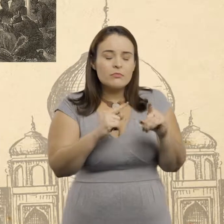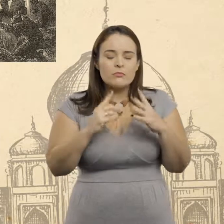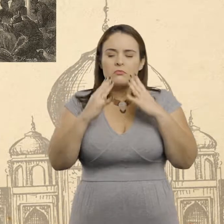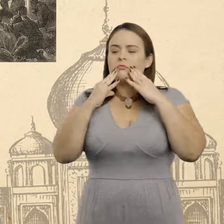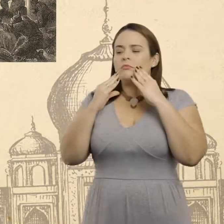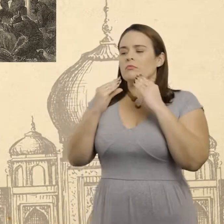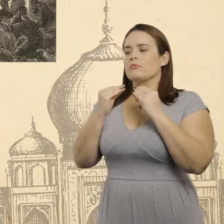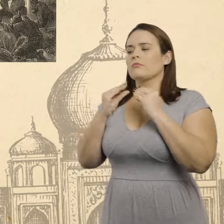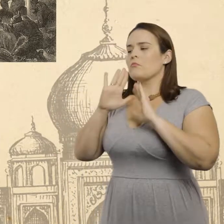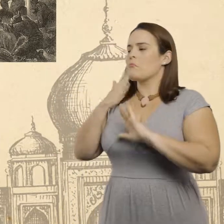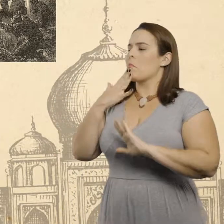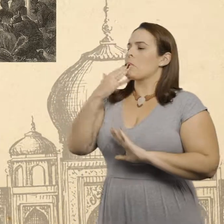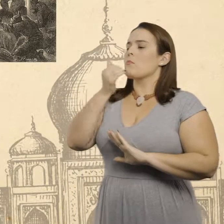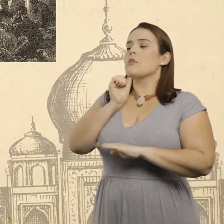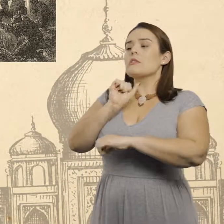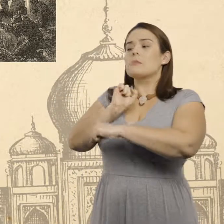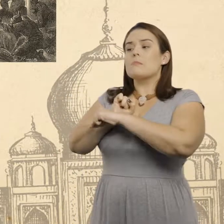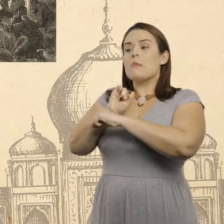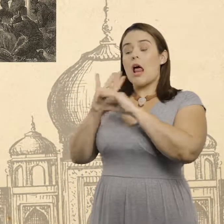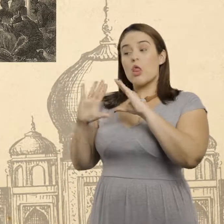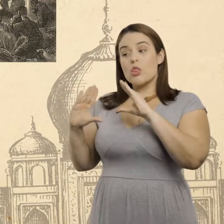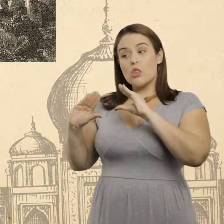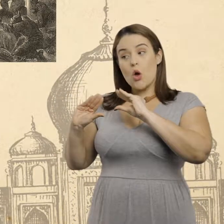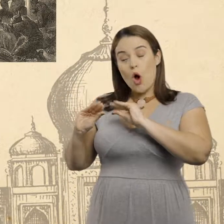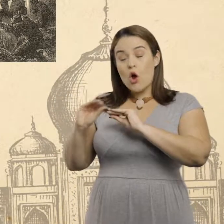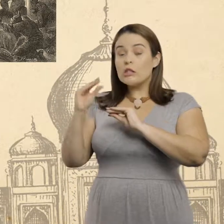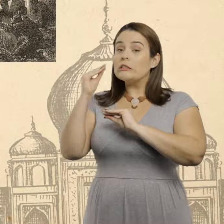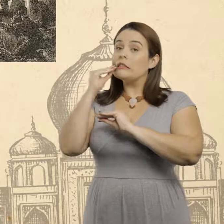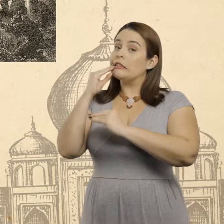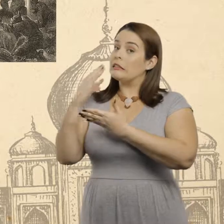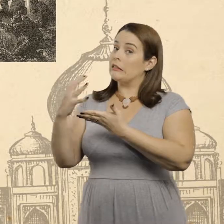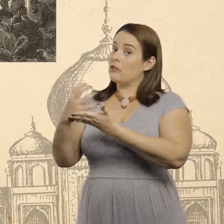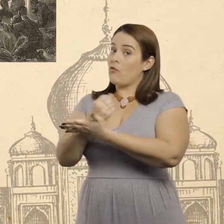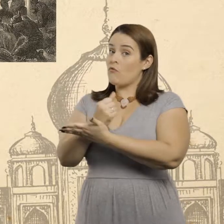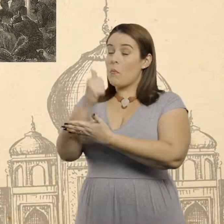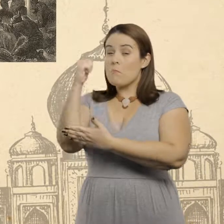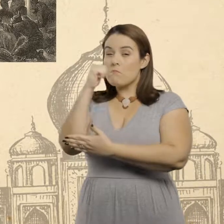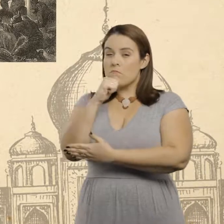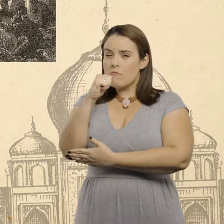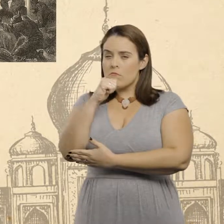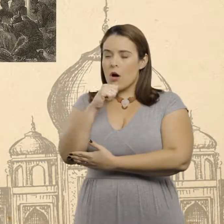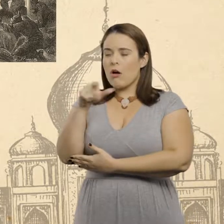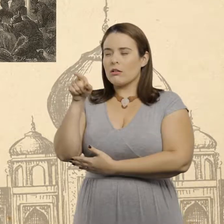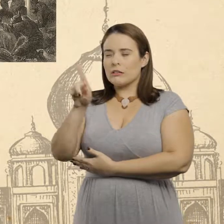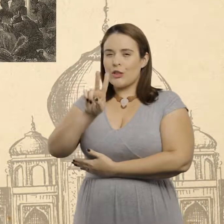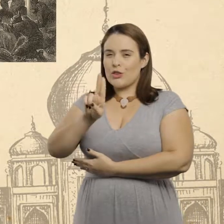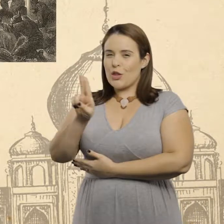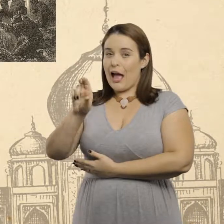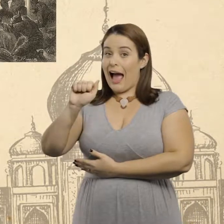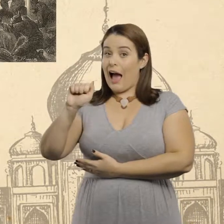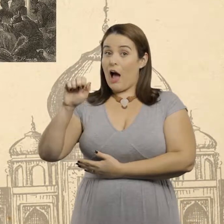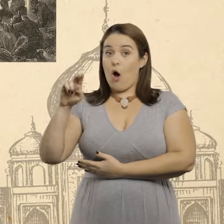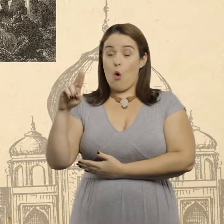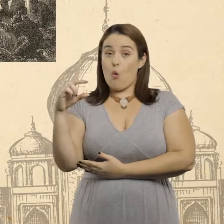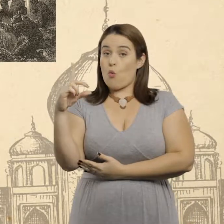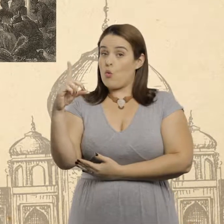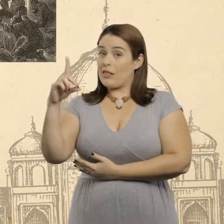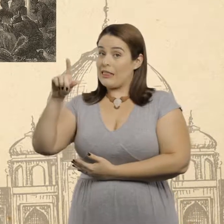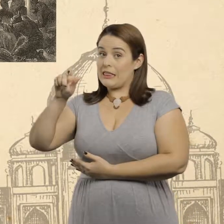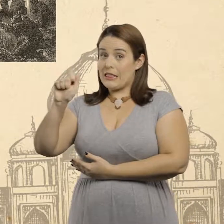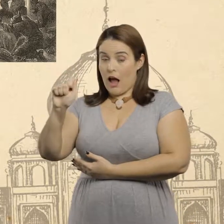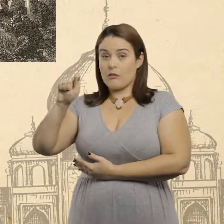Fogg disse que seria melhor esperar anoitecer para agir. A moça era uma mulher indiana muito bonita e chamava-se